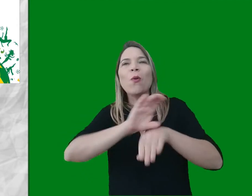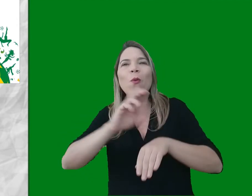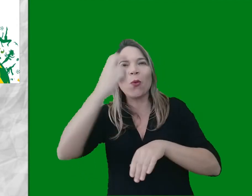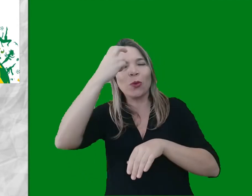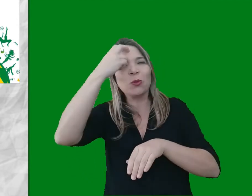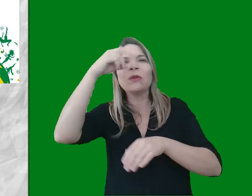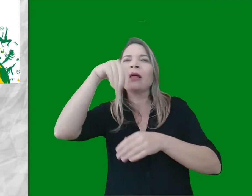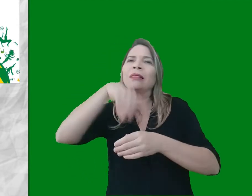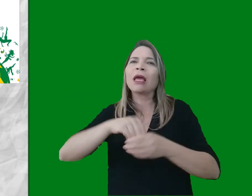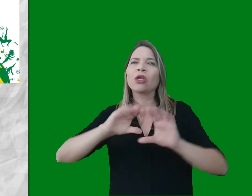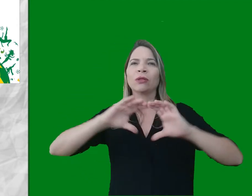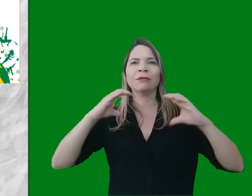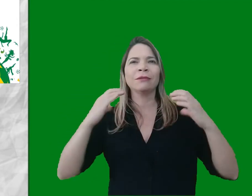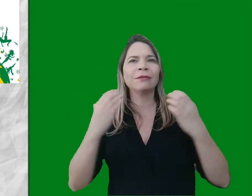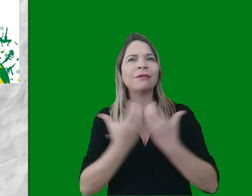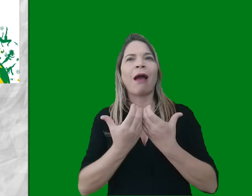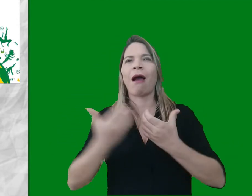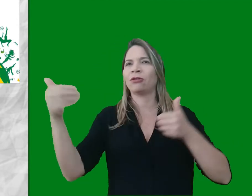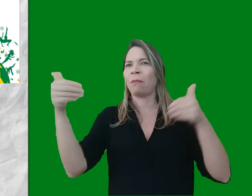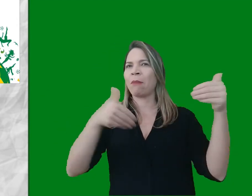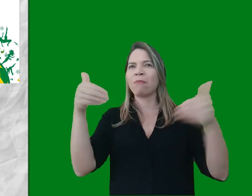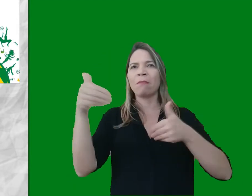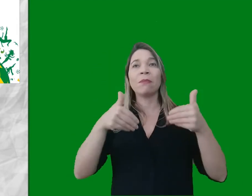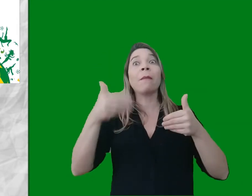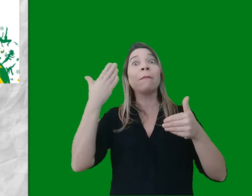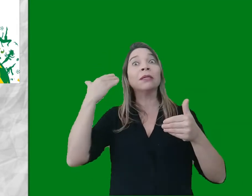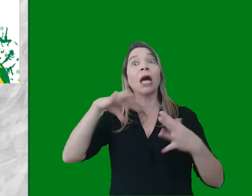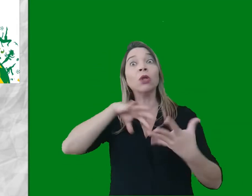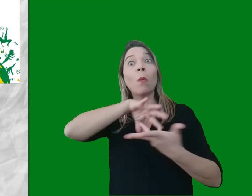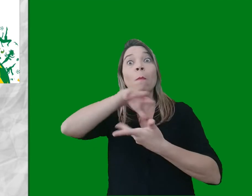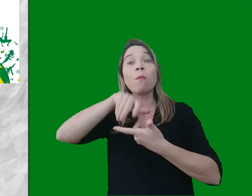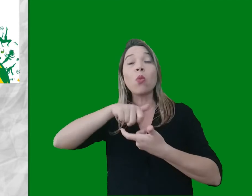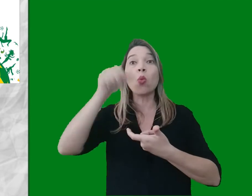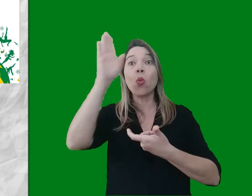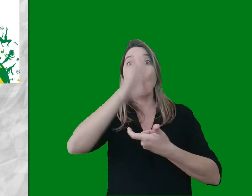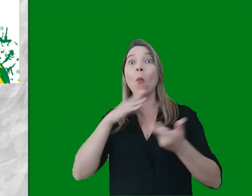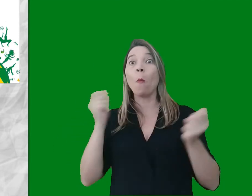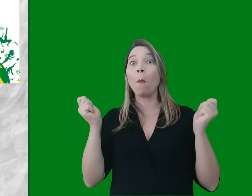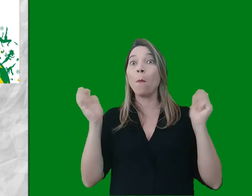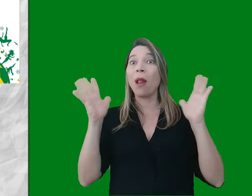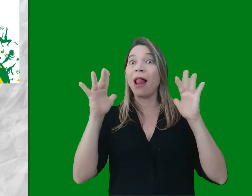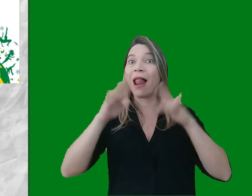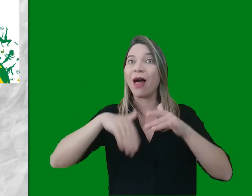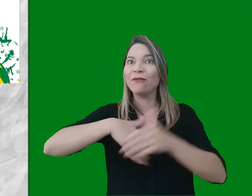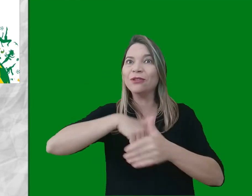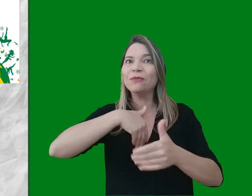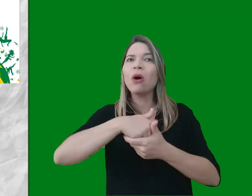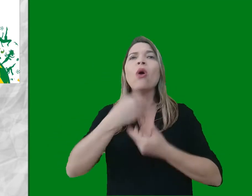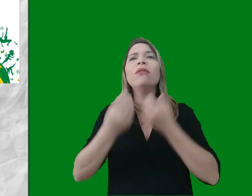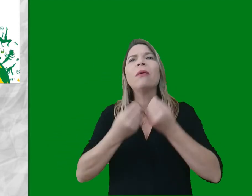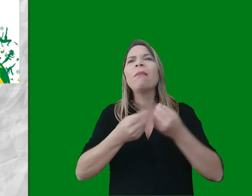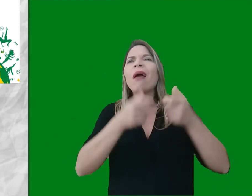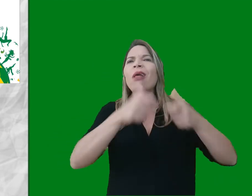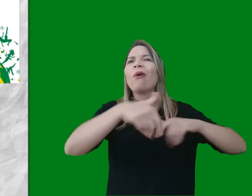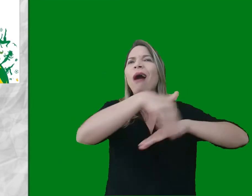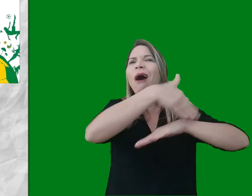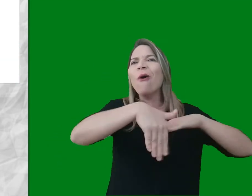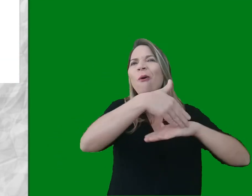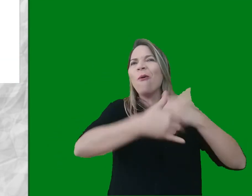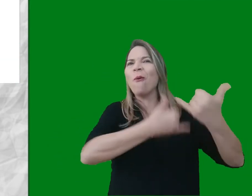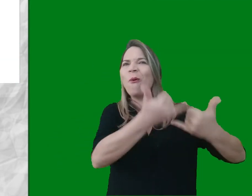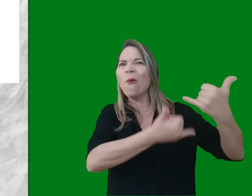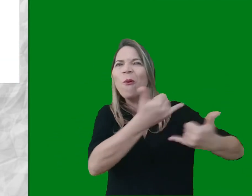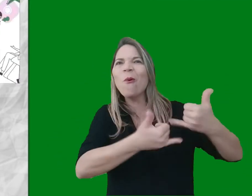nos estádios modernizados para receberem jogos da Copa do Mundo, ou nos campos improvisados em praças, terrenos vazios ou mesmo nas ruas. Também